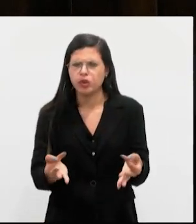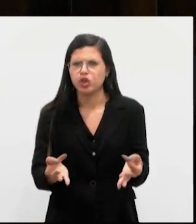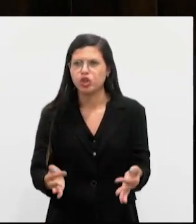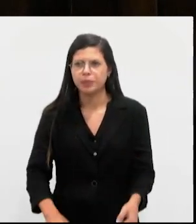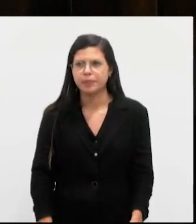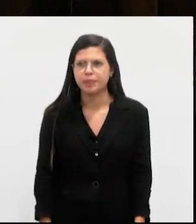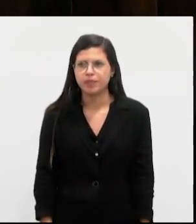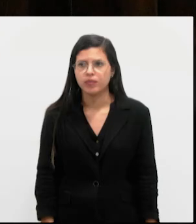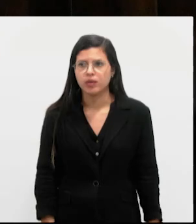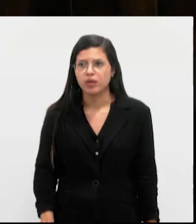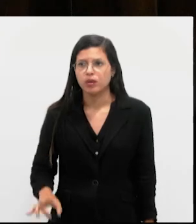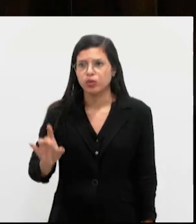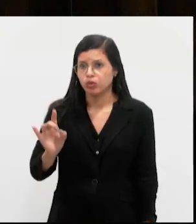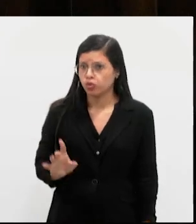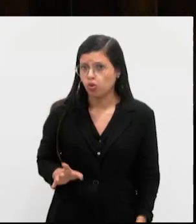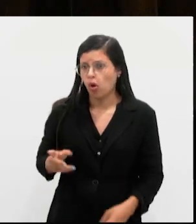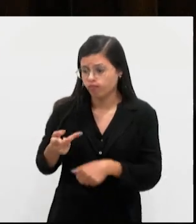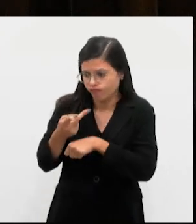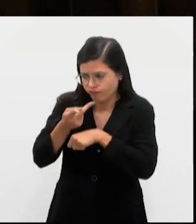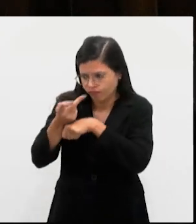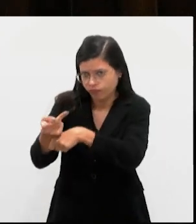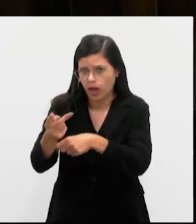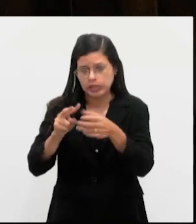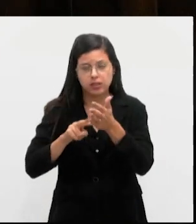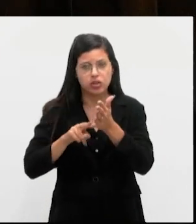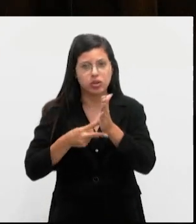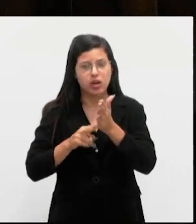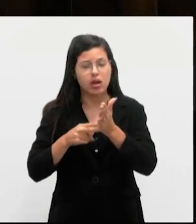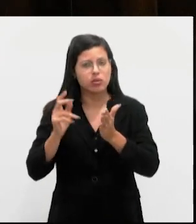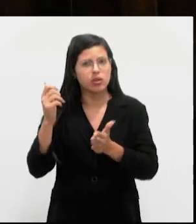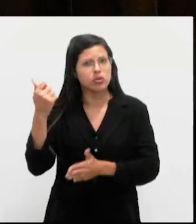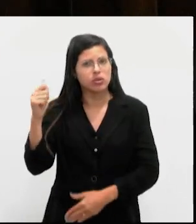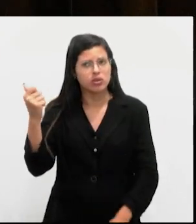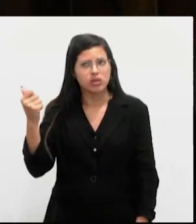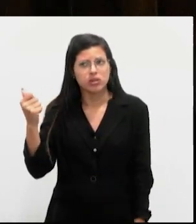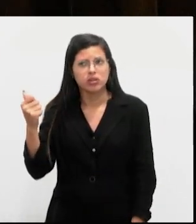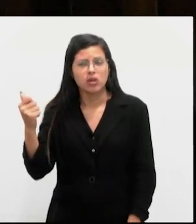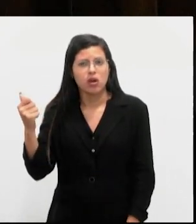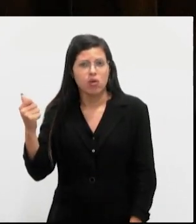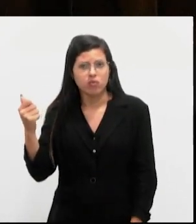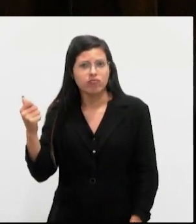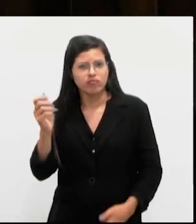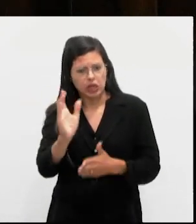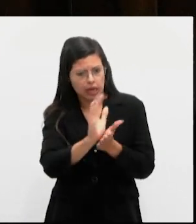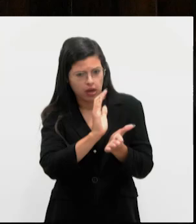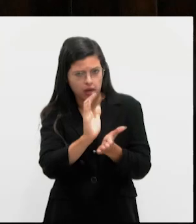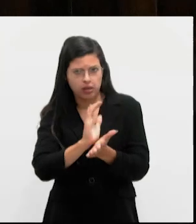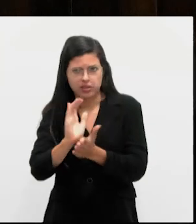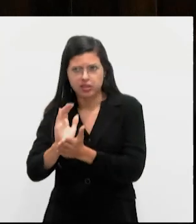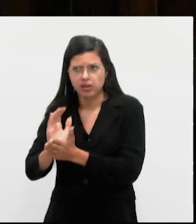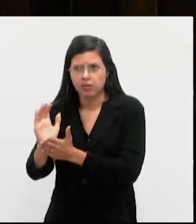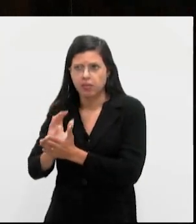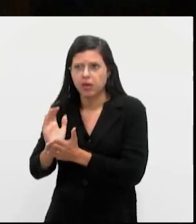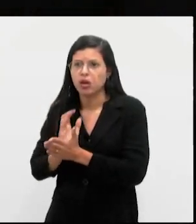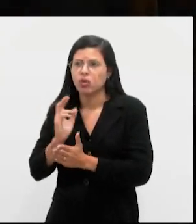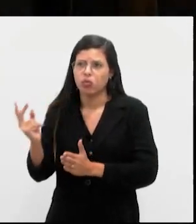só chegar nos sindicatos e associações que receberam indevidamente tais